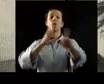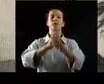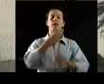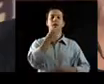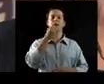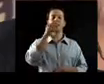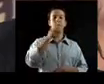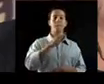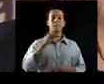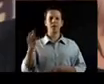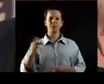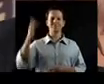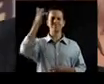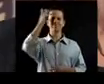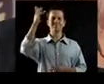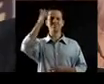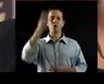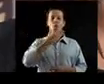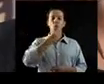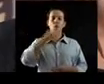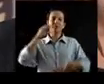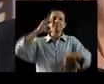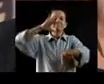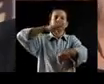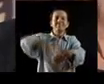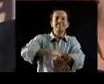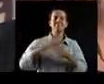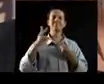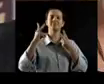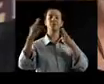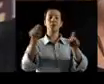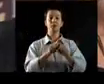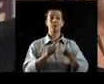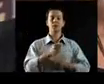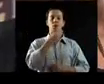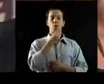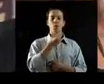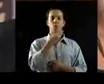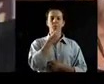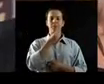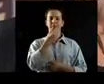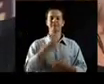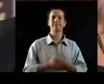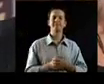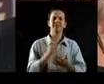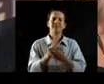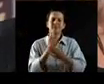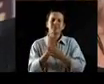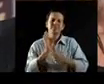Eu encontrei um Paulo maduro, um homem seguro, um homem